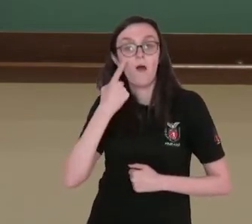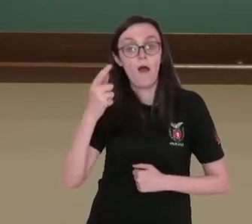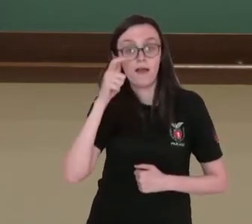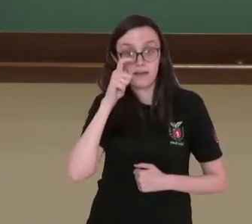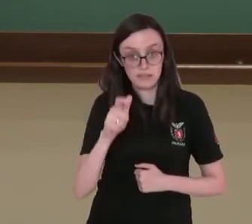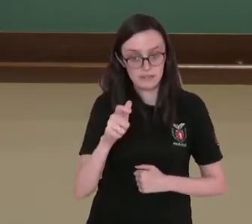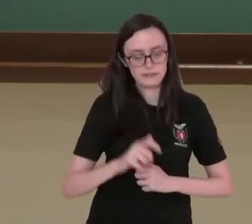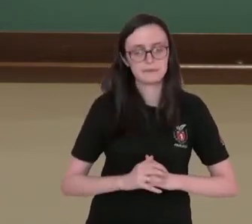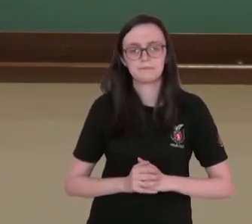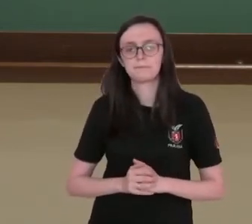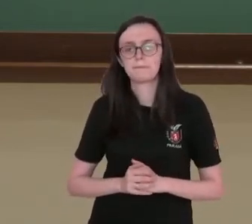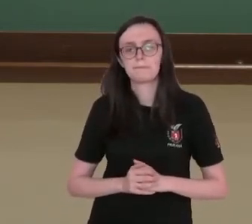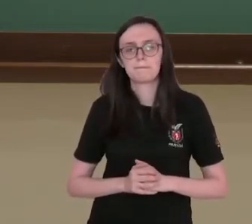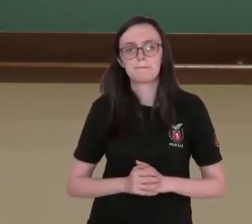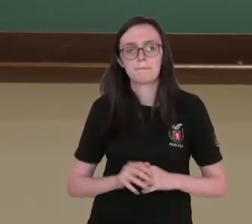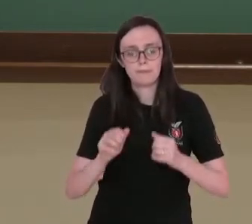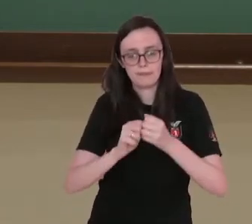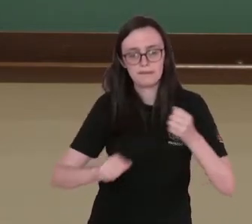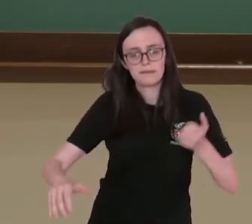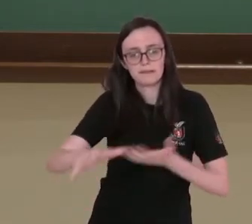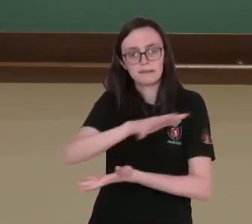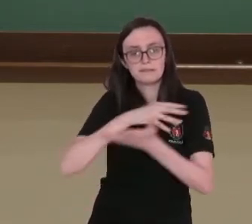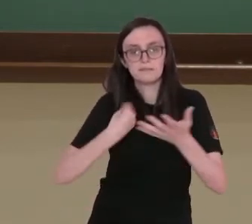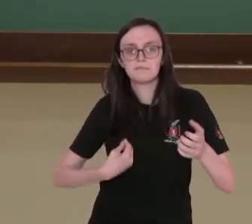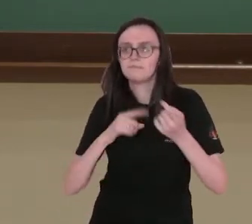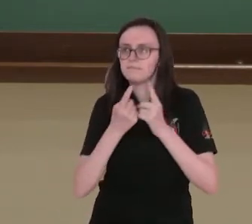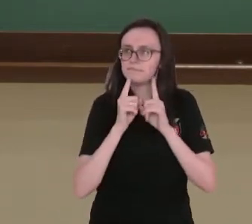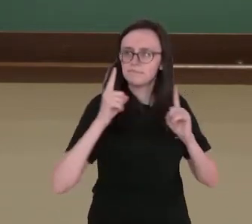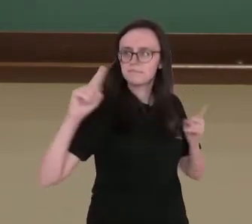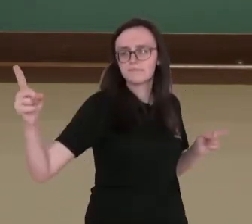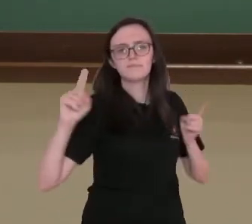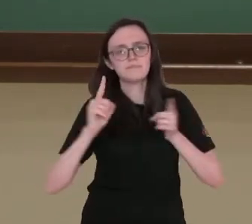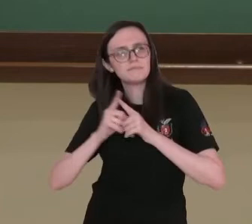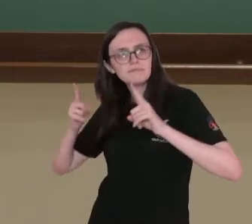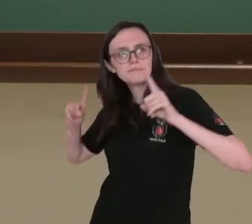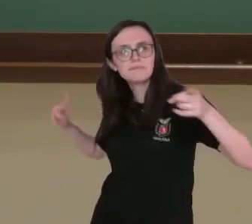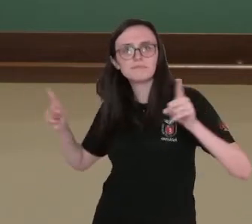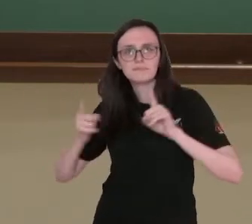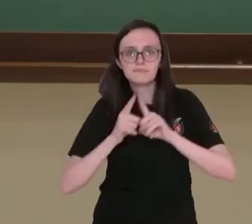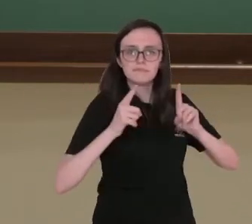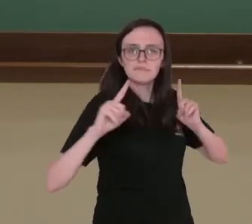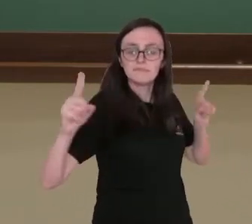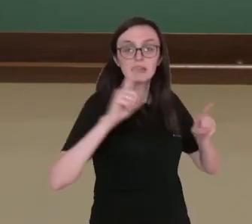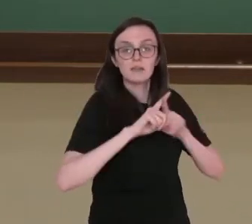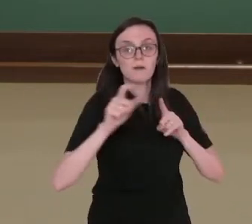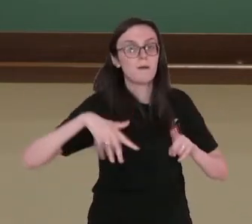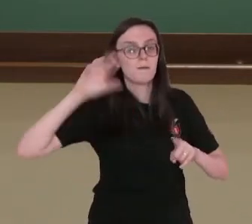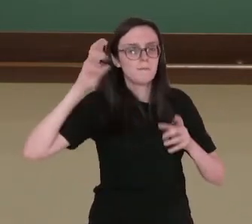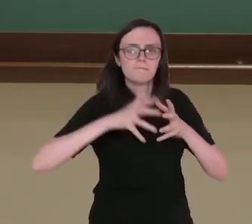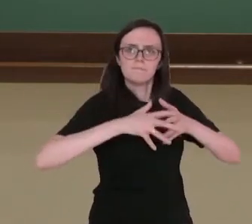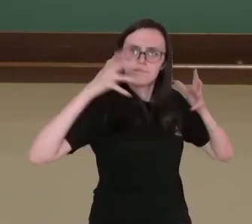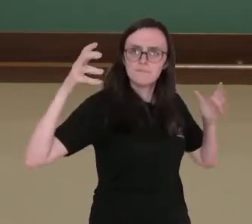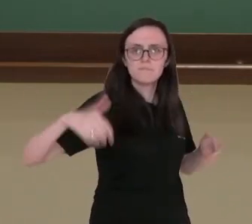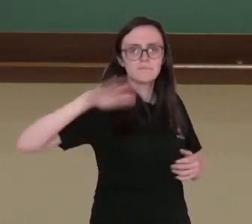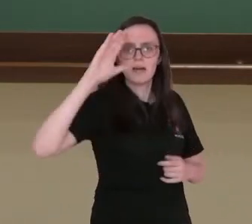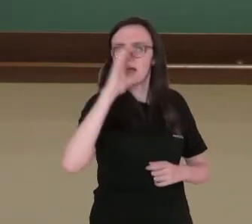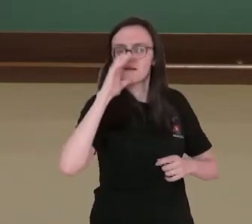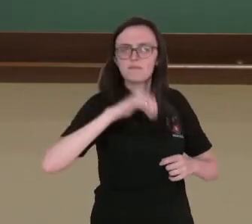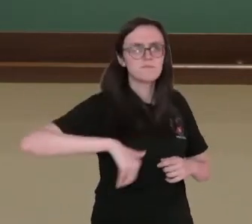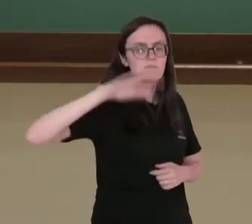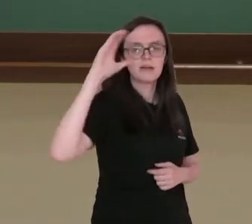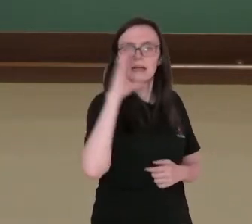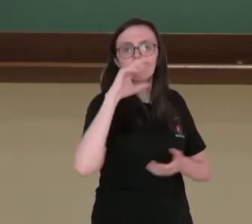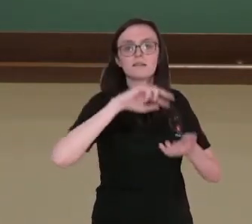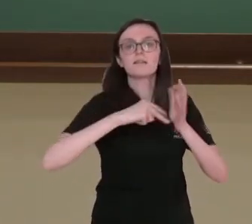interessante. O universo ele está se expandindo, só que ele está se expandindo cada vez mais rápido. Ou